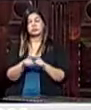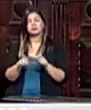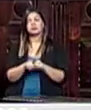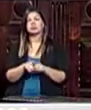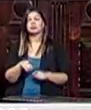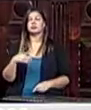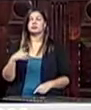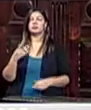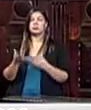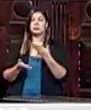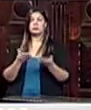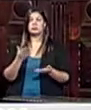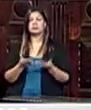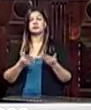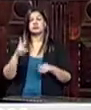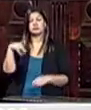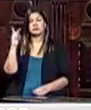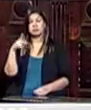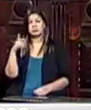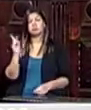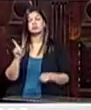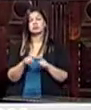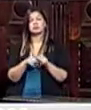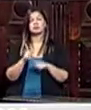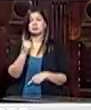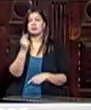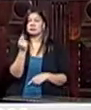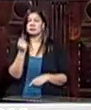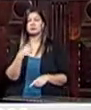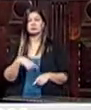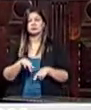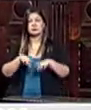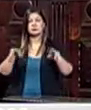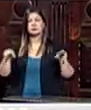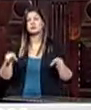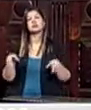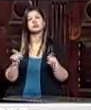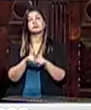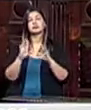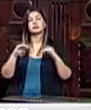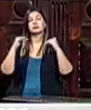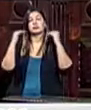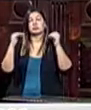a preservação da Petrobras, dos valores nacionais. Soberania,